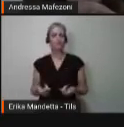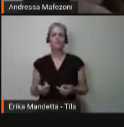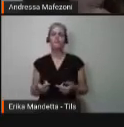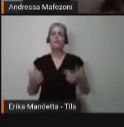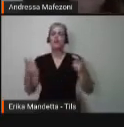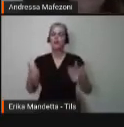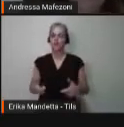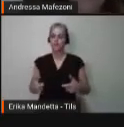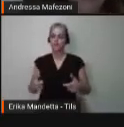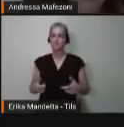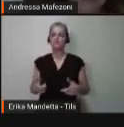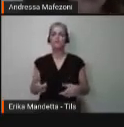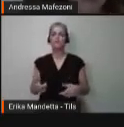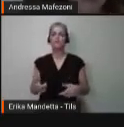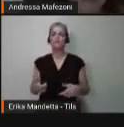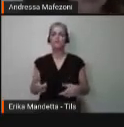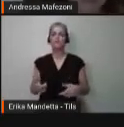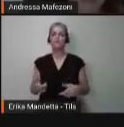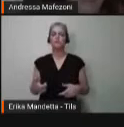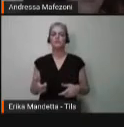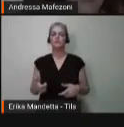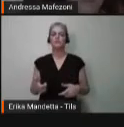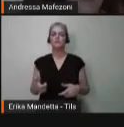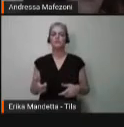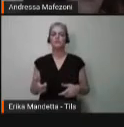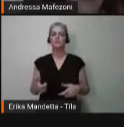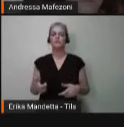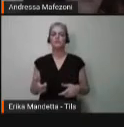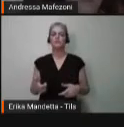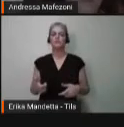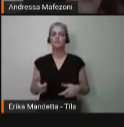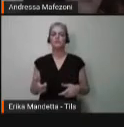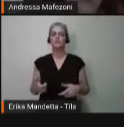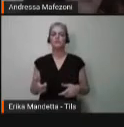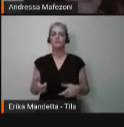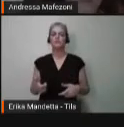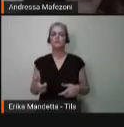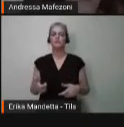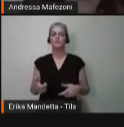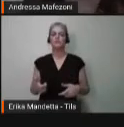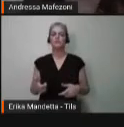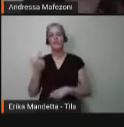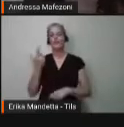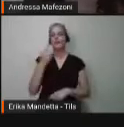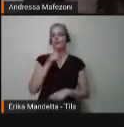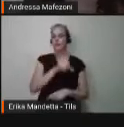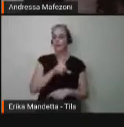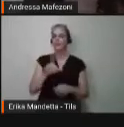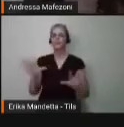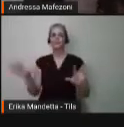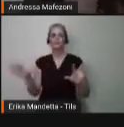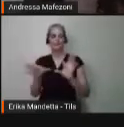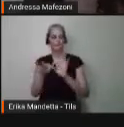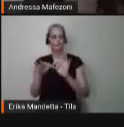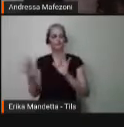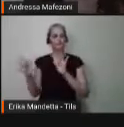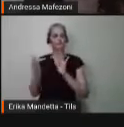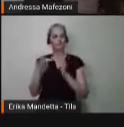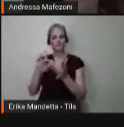estes servidores, é de criar esse espaço interativo coletivo nas escolas